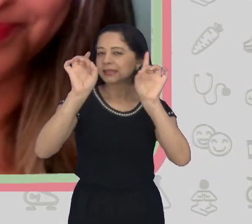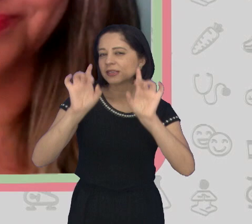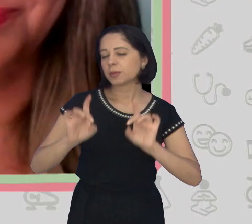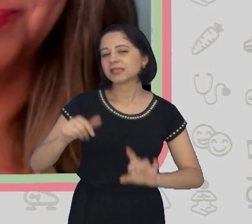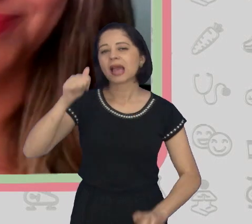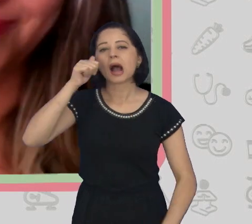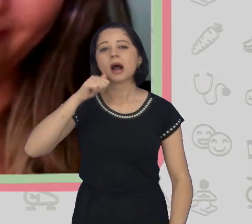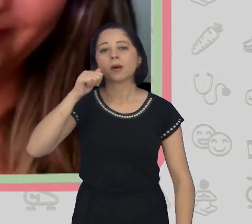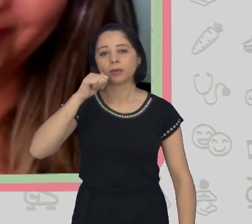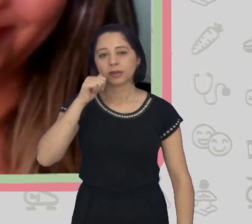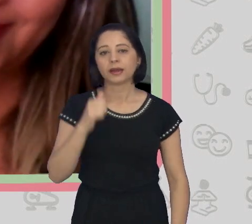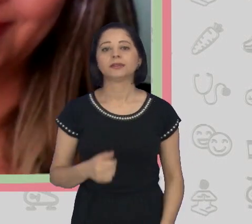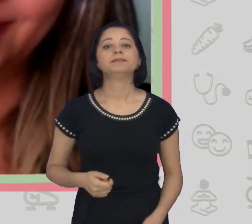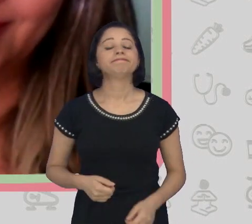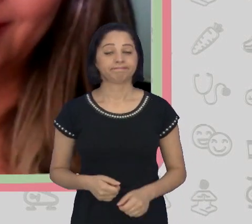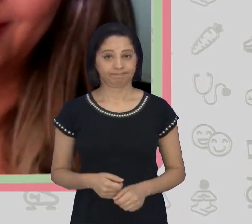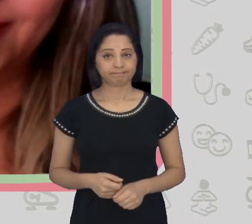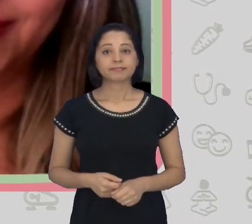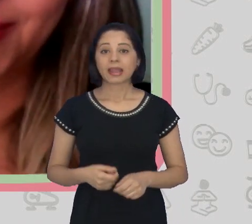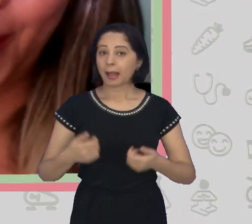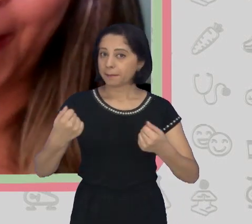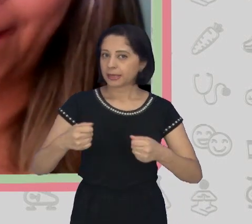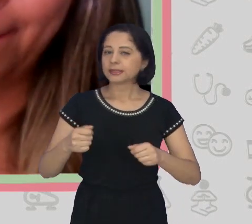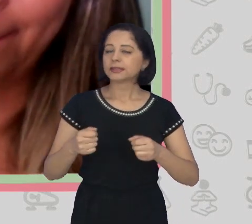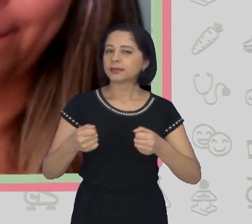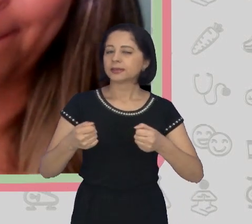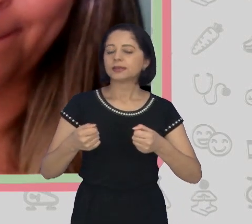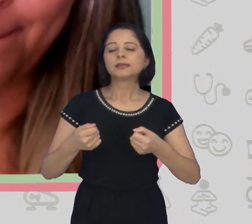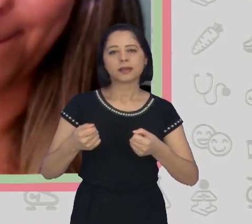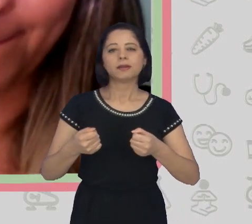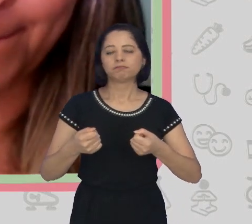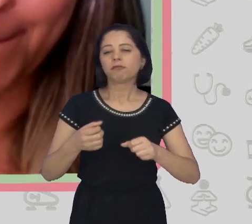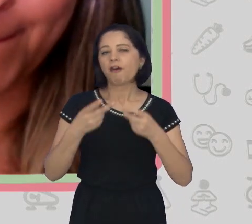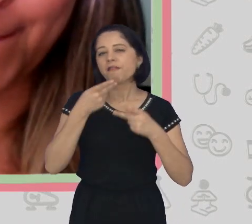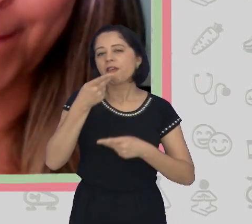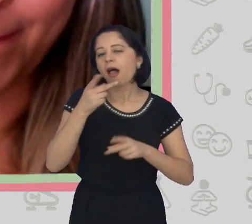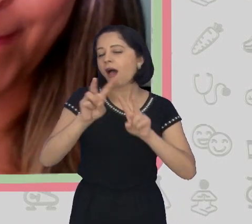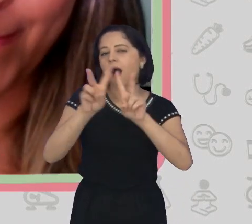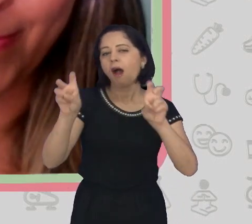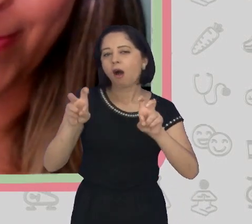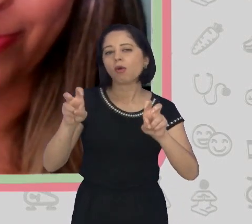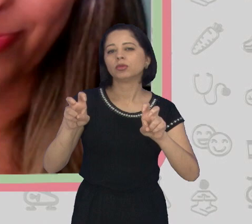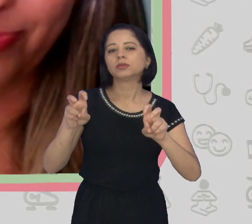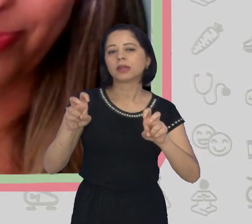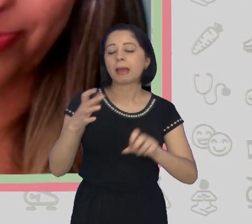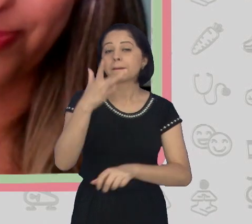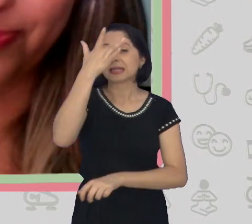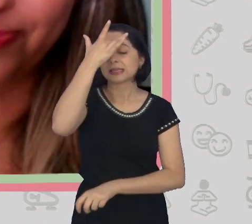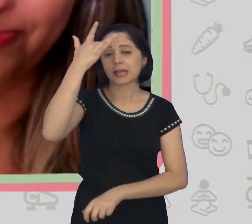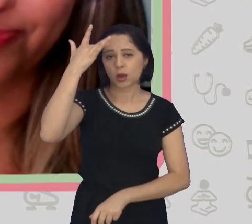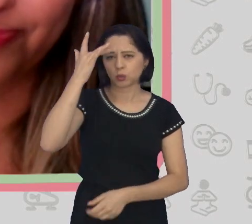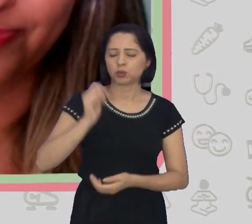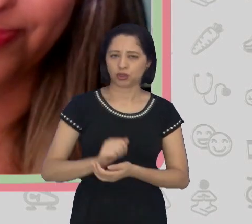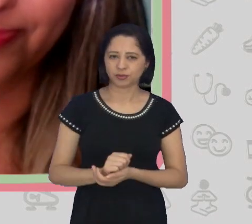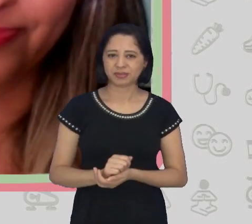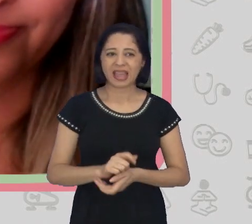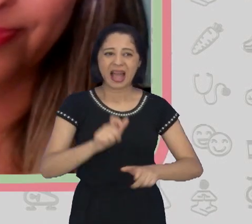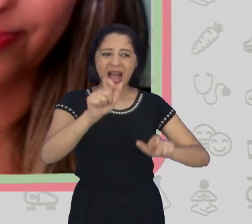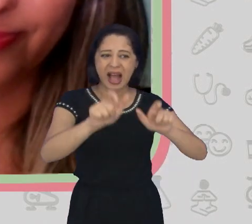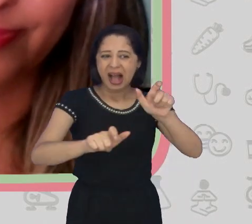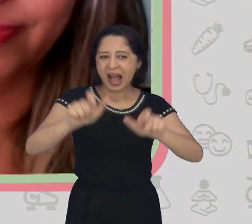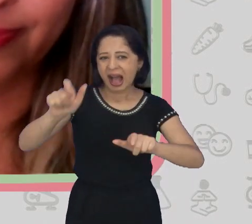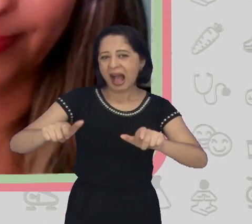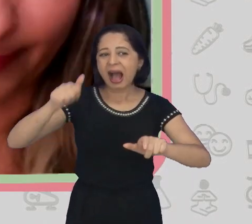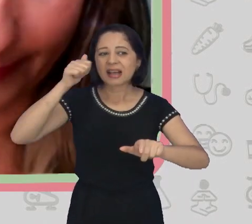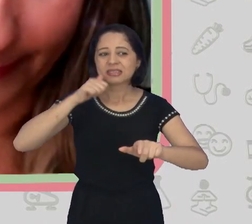tem como deixar de lado a saúde emocional. Muitas mulheres enfrentam diversos papéis, né? Elas atuam